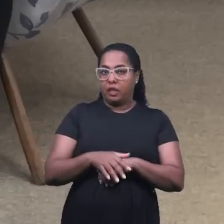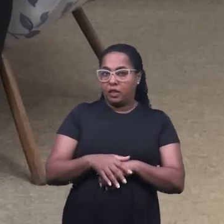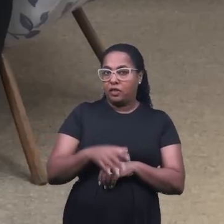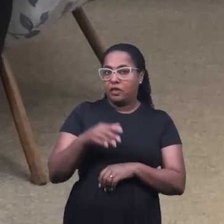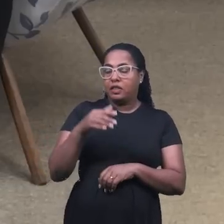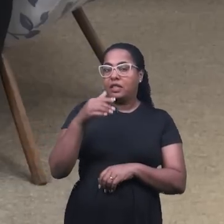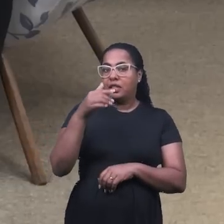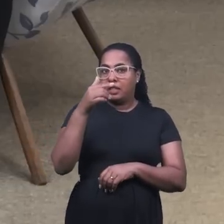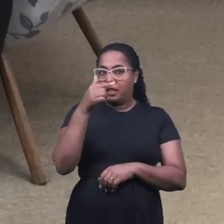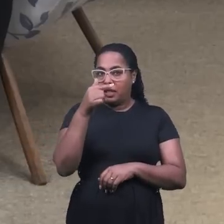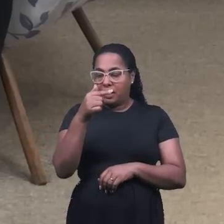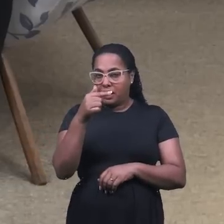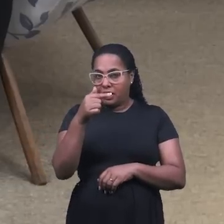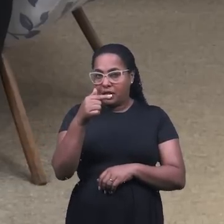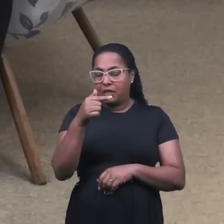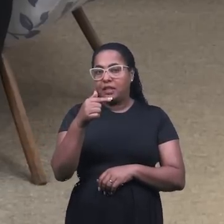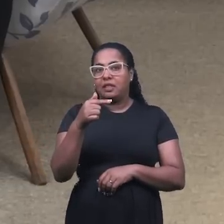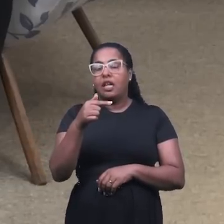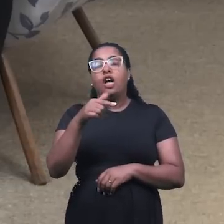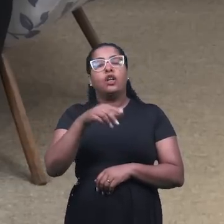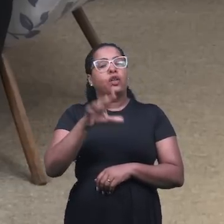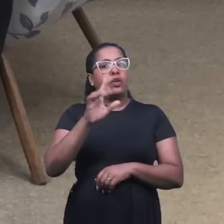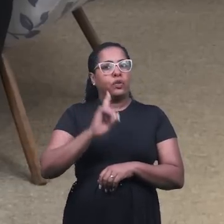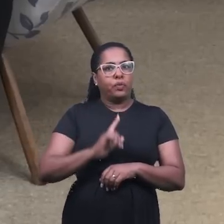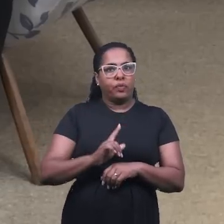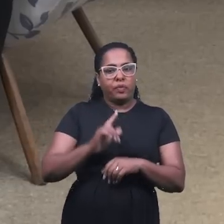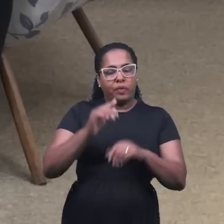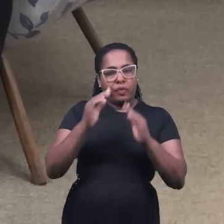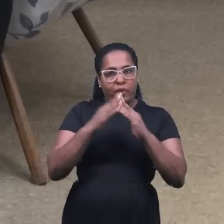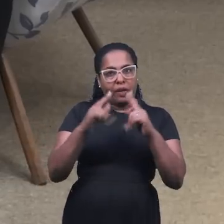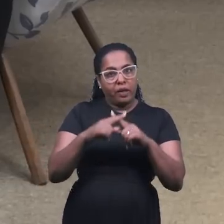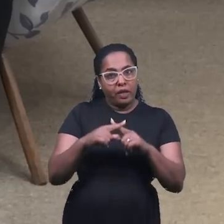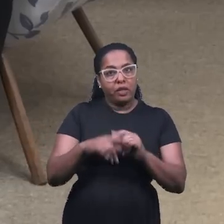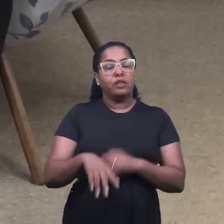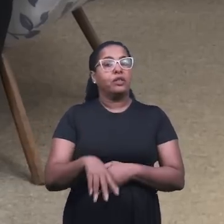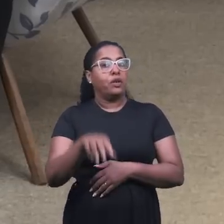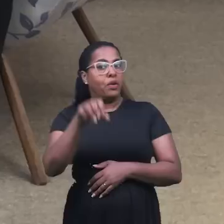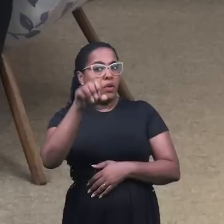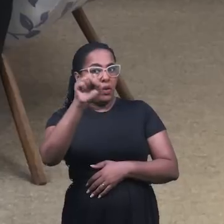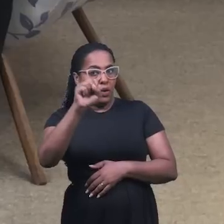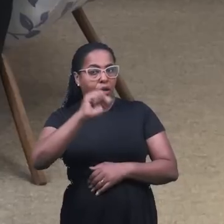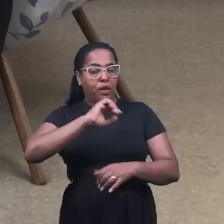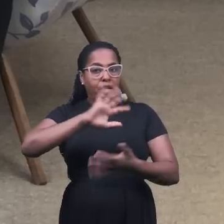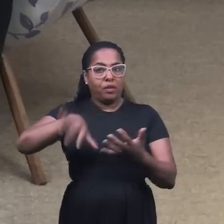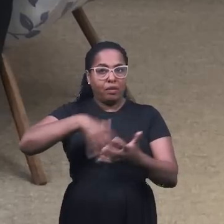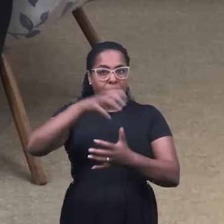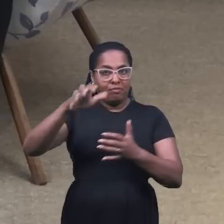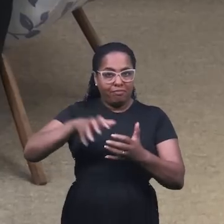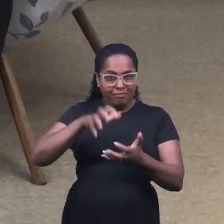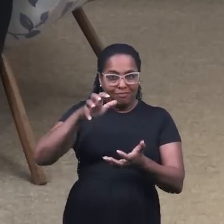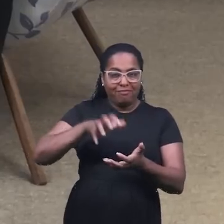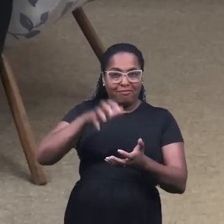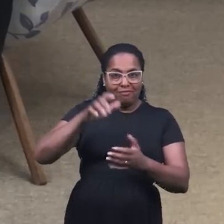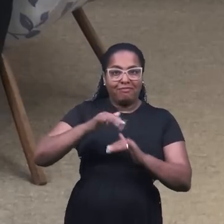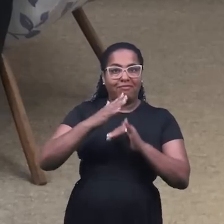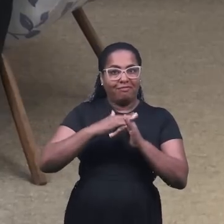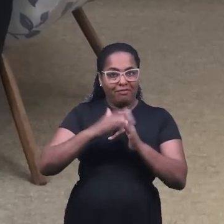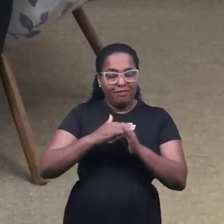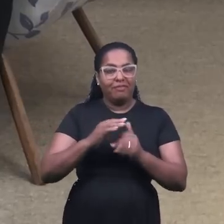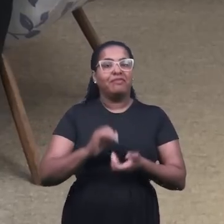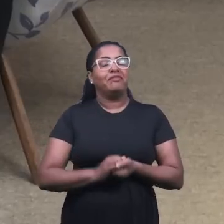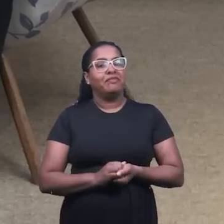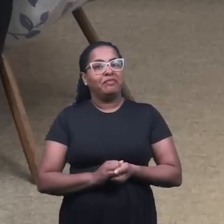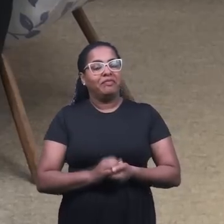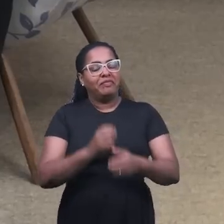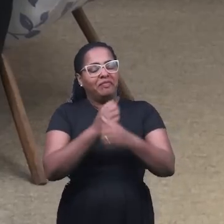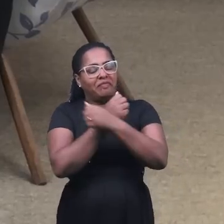19 horas, daqui a pouco, temos o nosso culto presencial nas igrejas, às 20 horas, a nossa transmissão pela nossa plataforma no